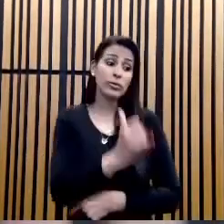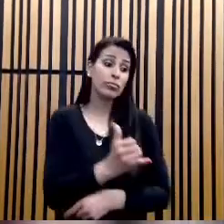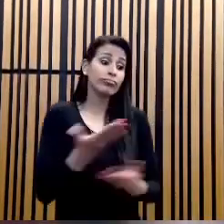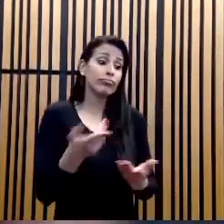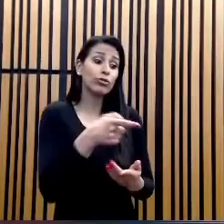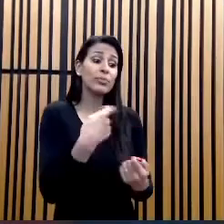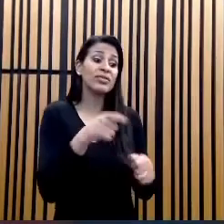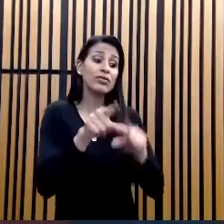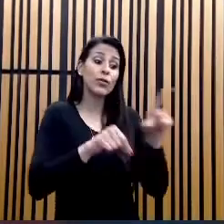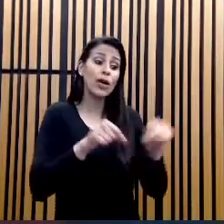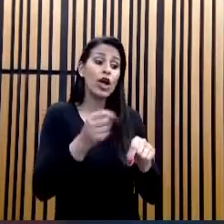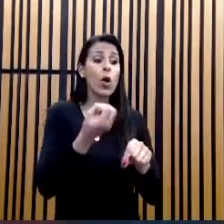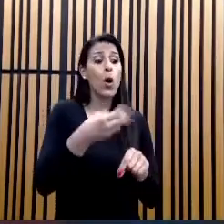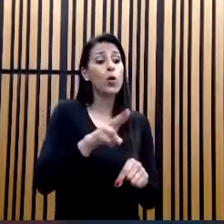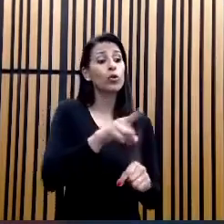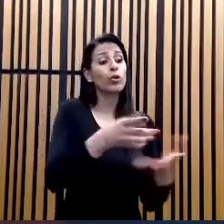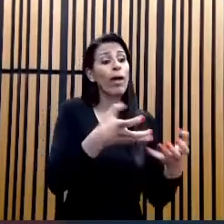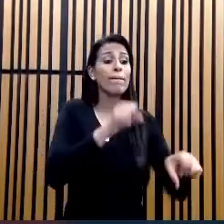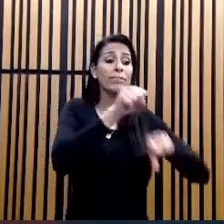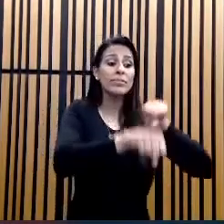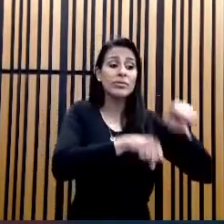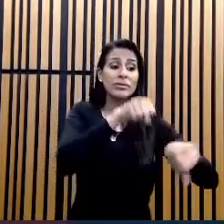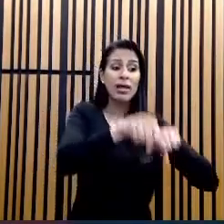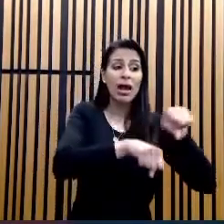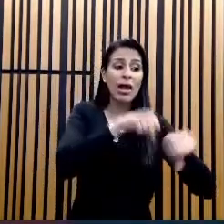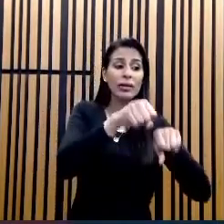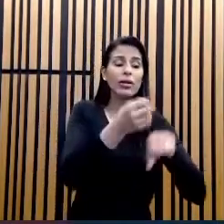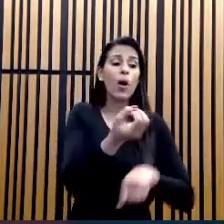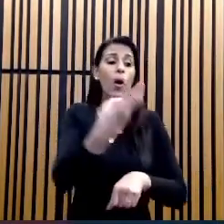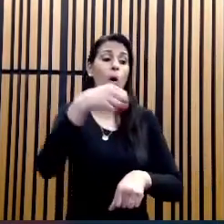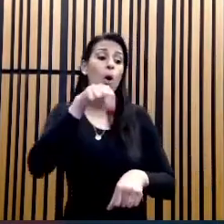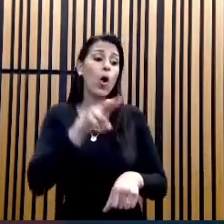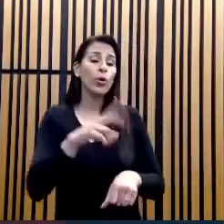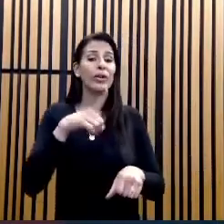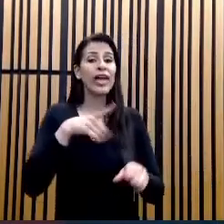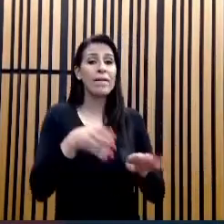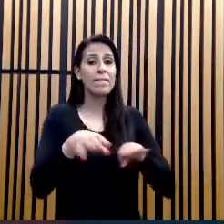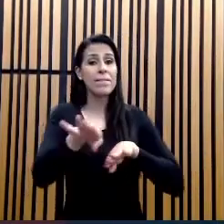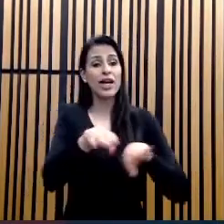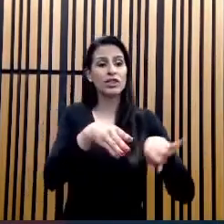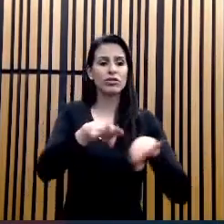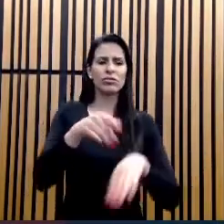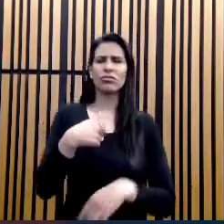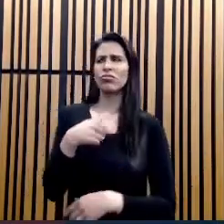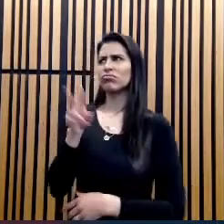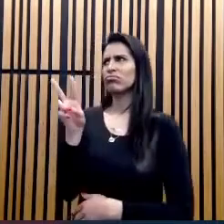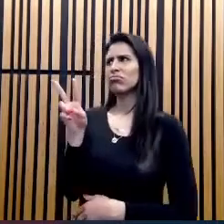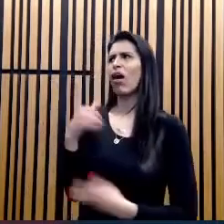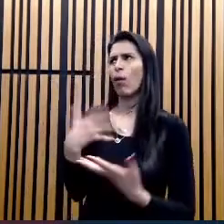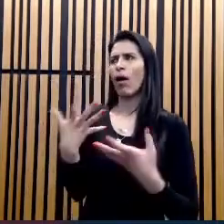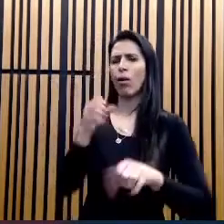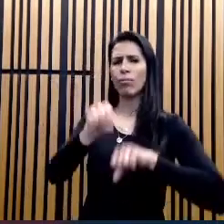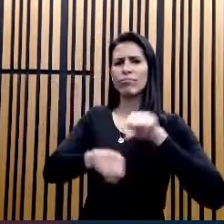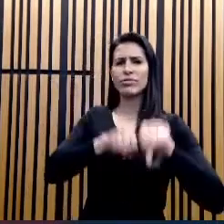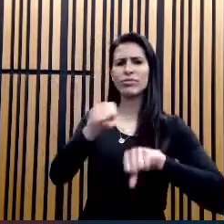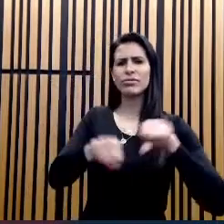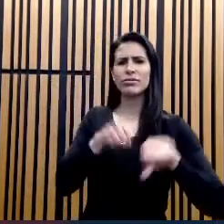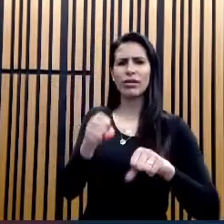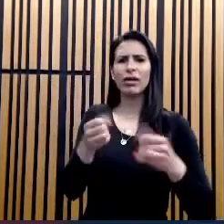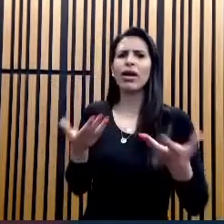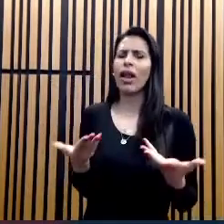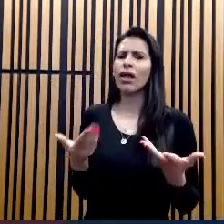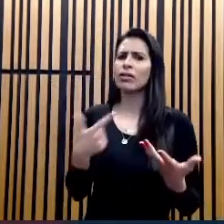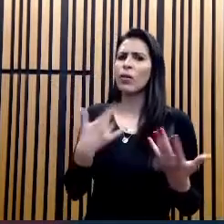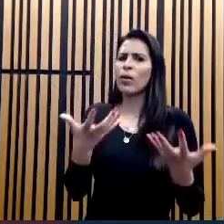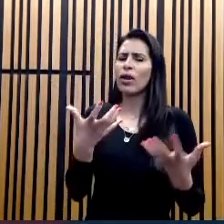optar. Ou tu tem uma bicicleta, ou tu tem um patins. Eu disse, ah, não, eu quero uma bicicleta. A bicicleta estava em